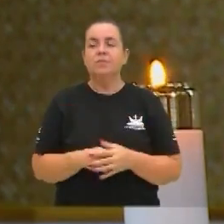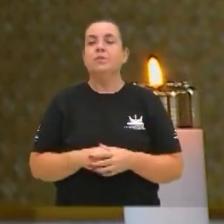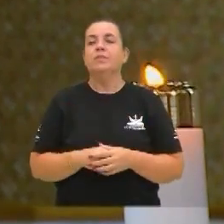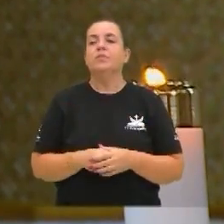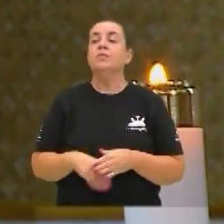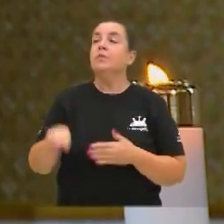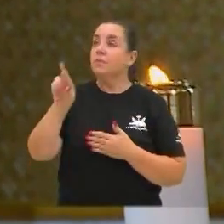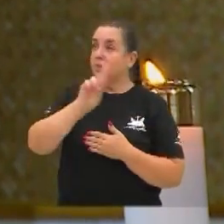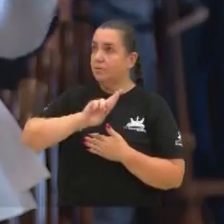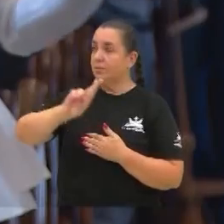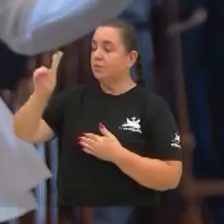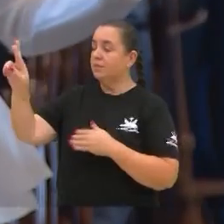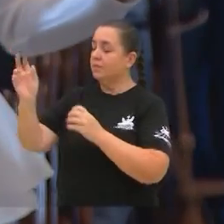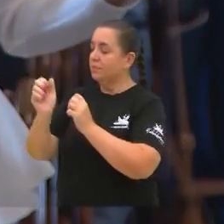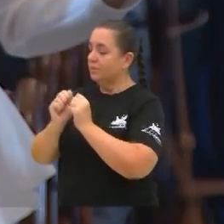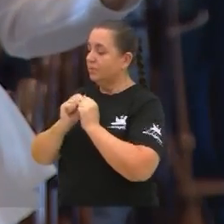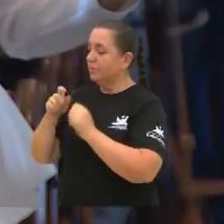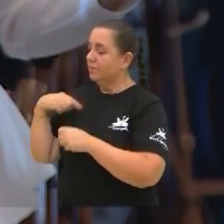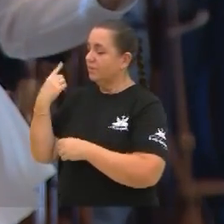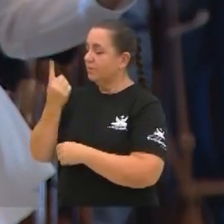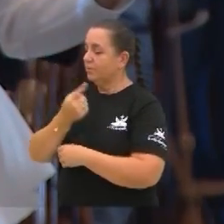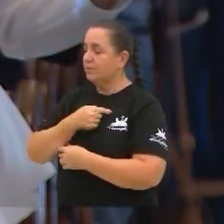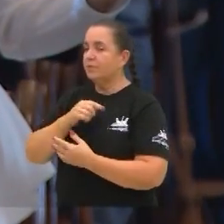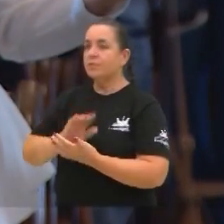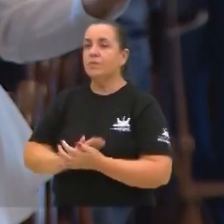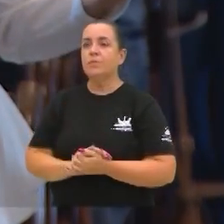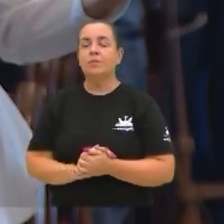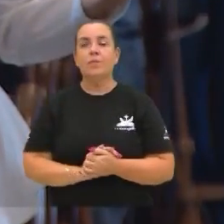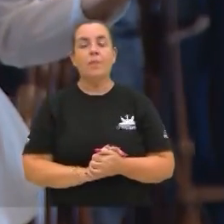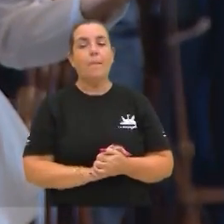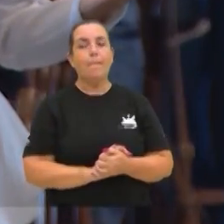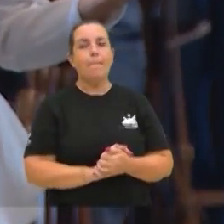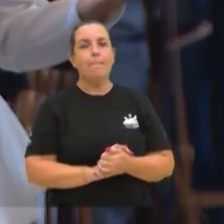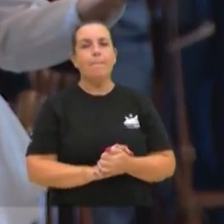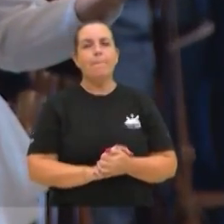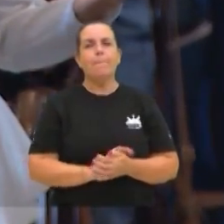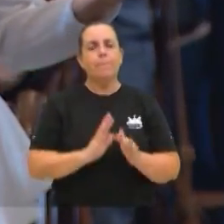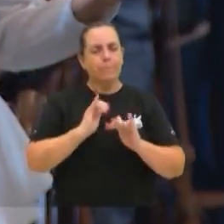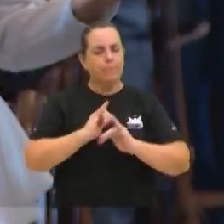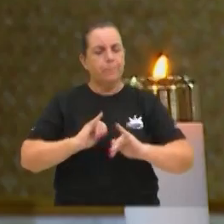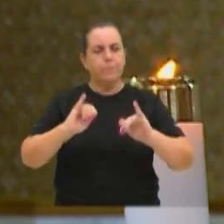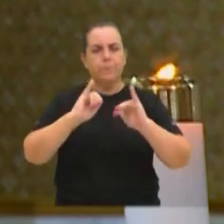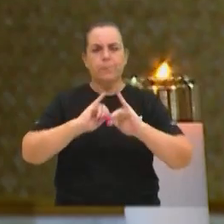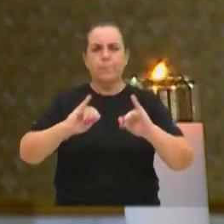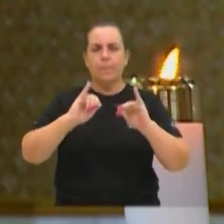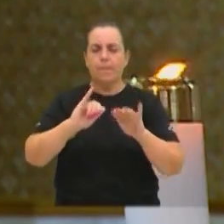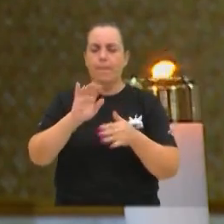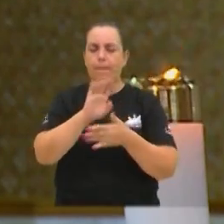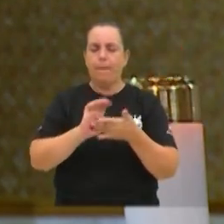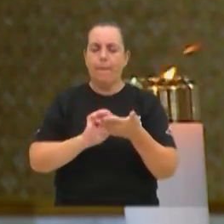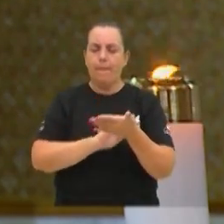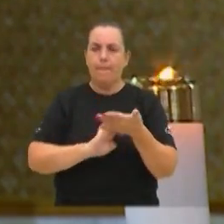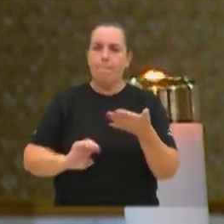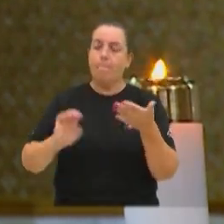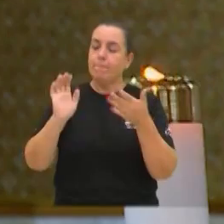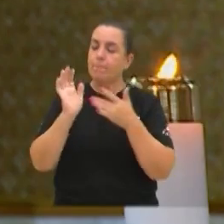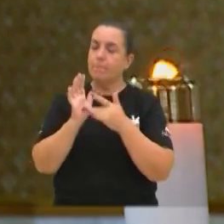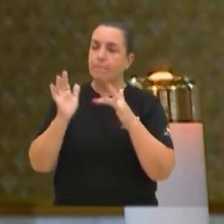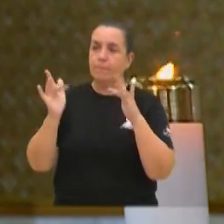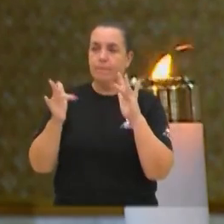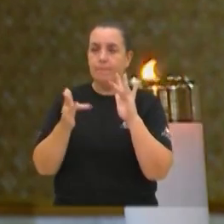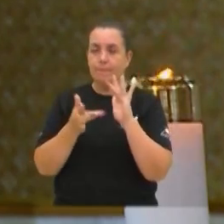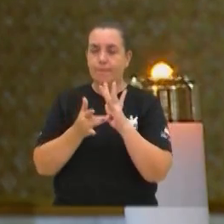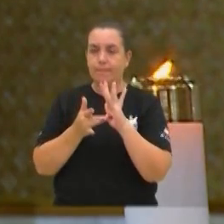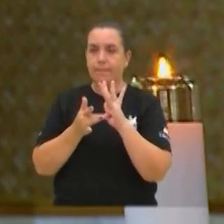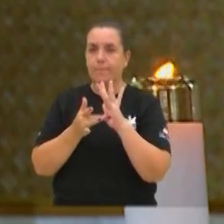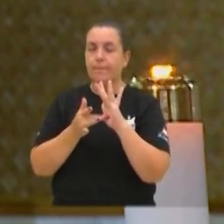convosco. Ele está no meio de nós. Proclamação do Evangelho de